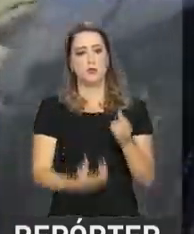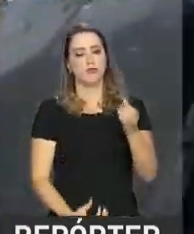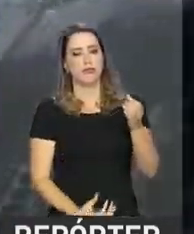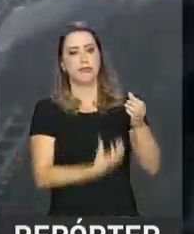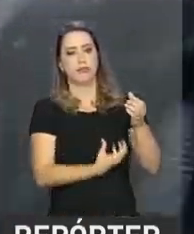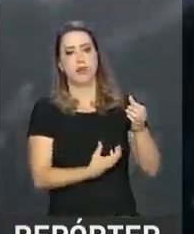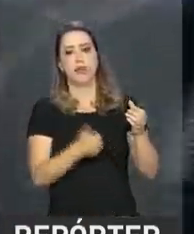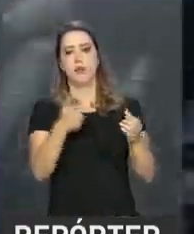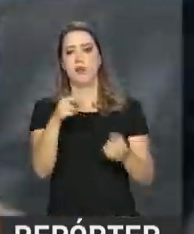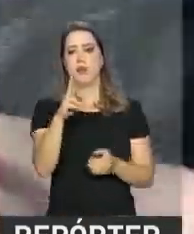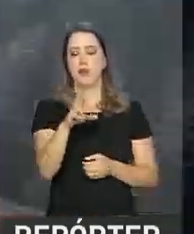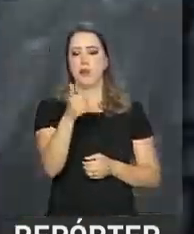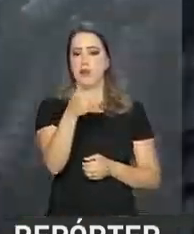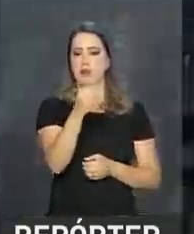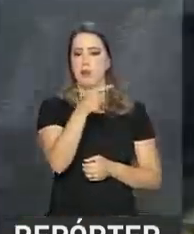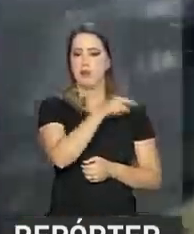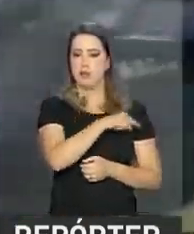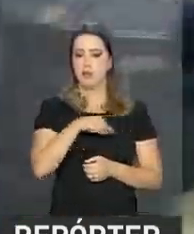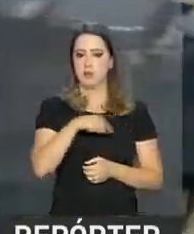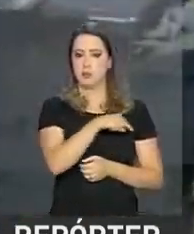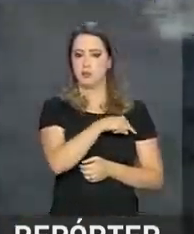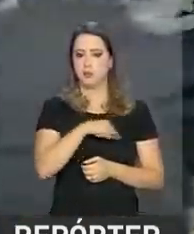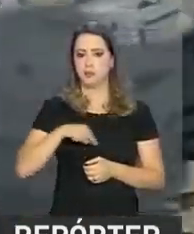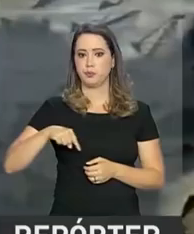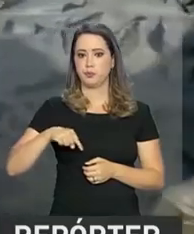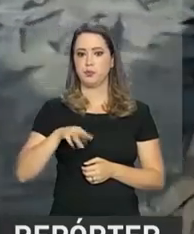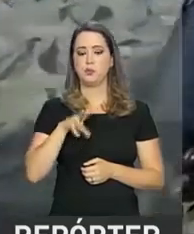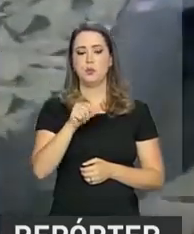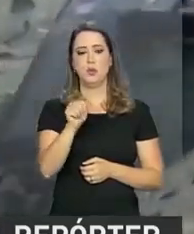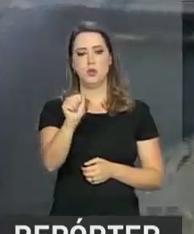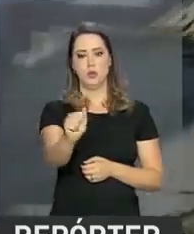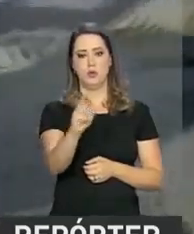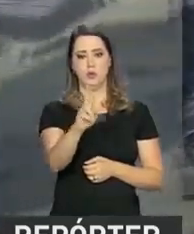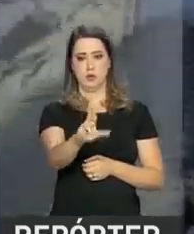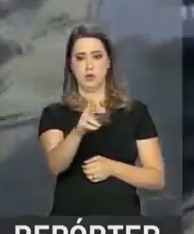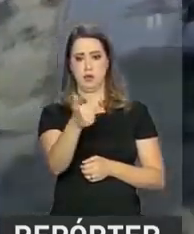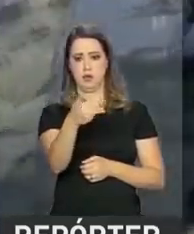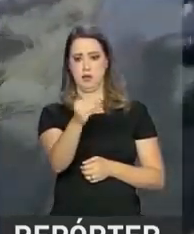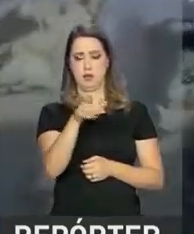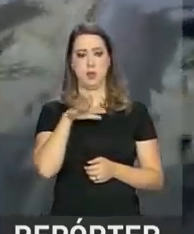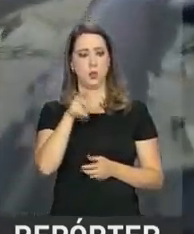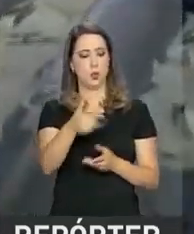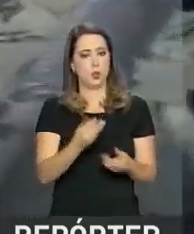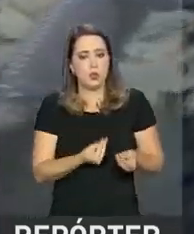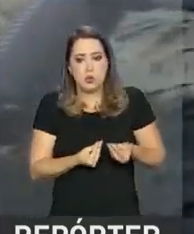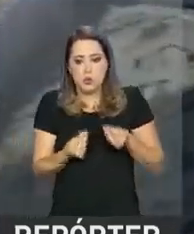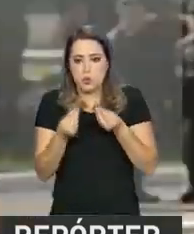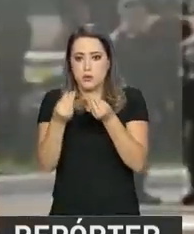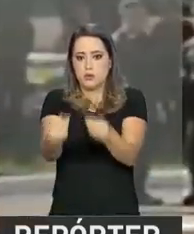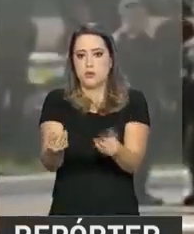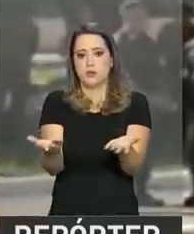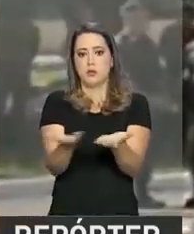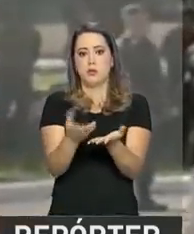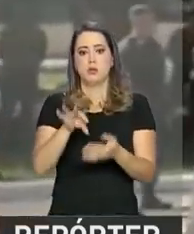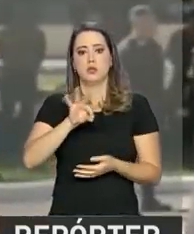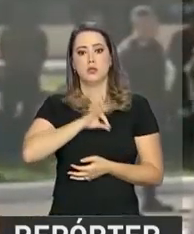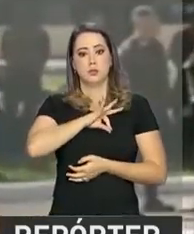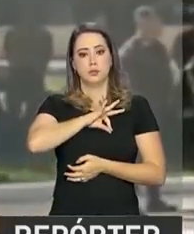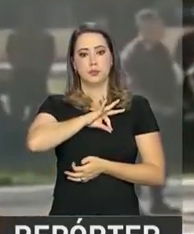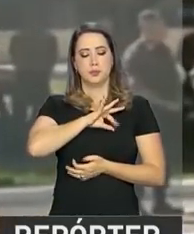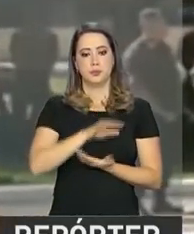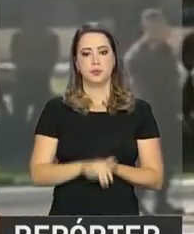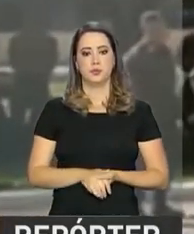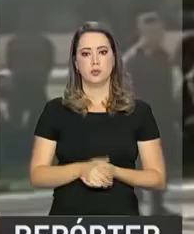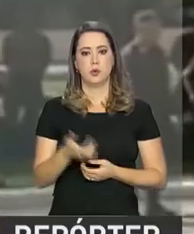os ar10 continuação dos R10 Então são todos os fuzis que estão sendo entregues hoje em outros tempos